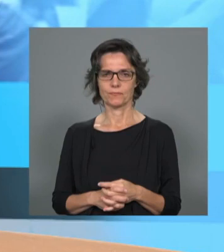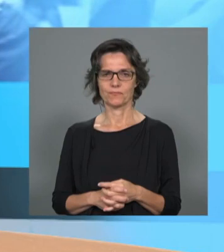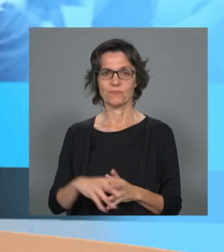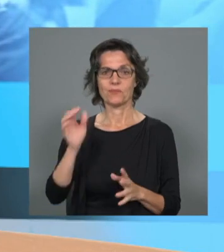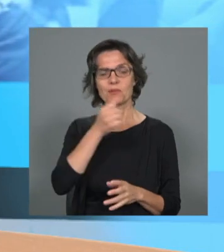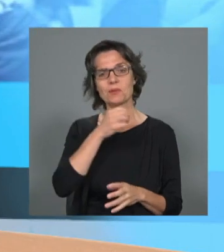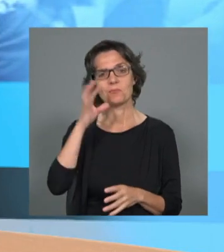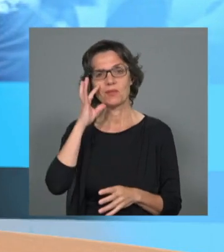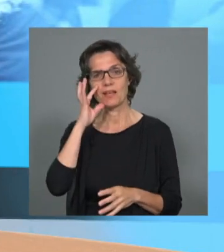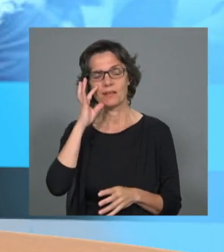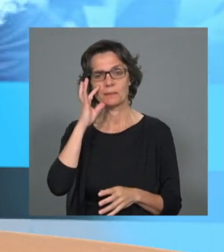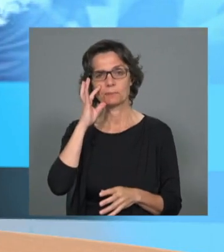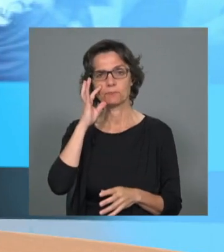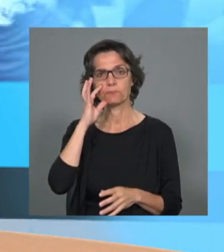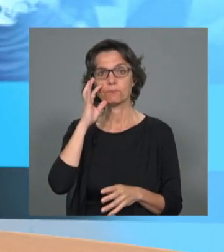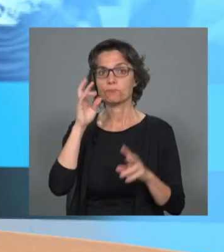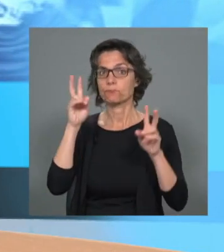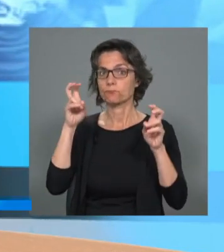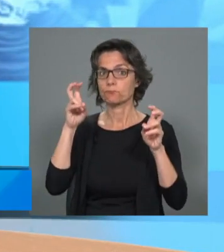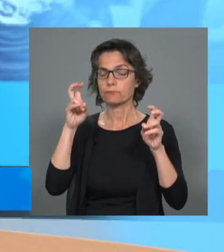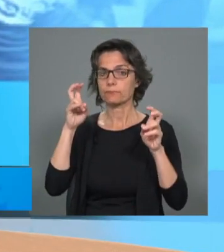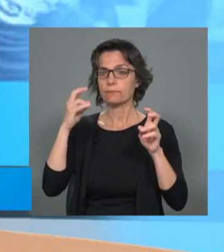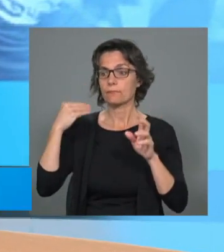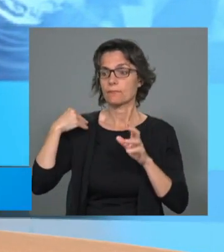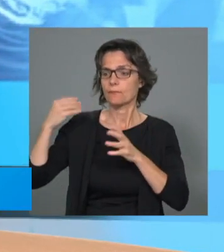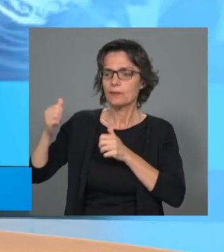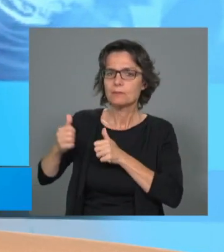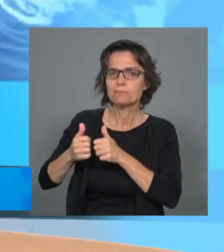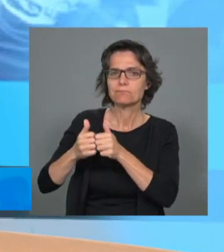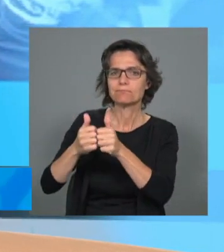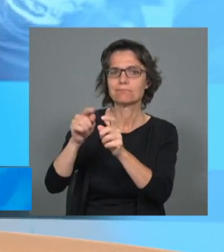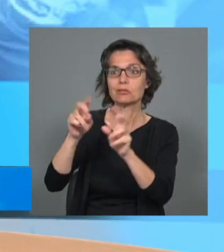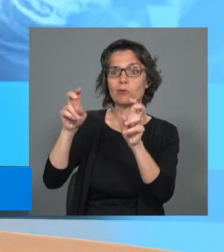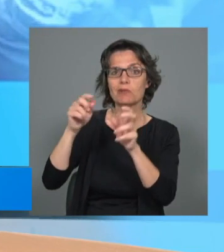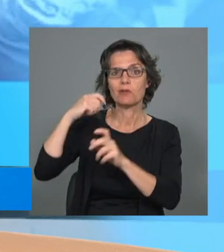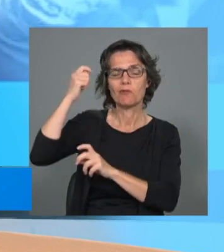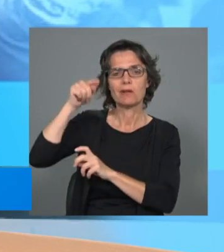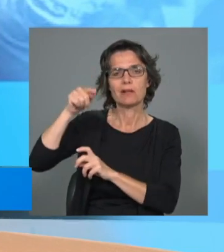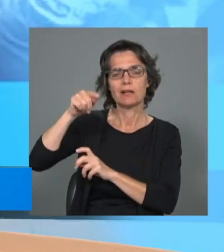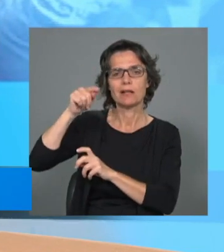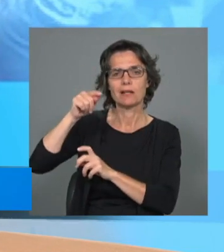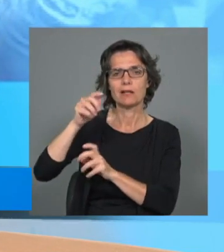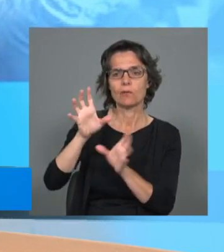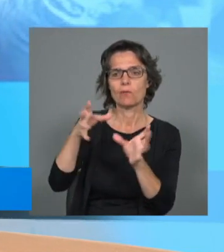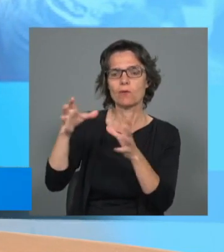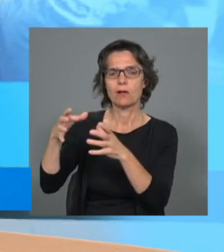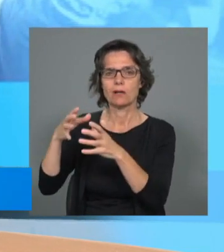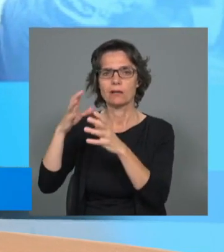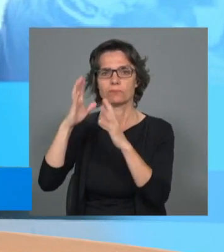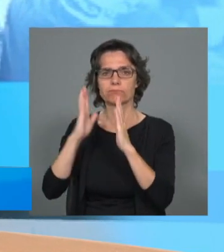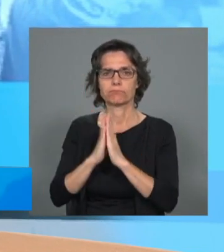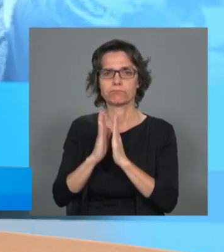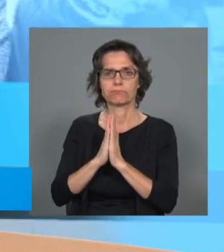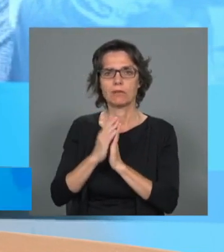Olá, boa tarde. Leva-nos mais longe é título para um filme que narra o impacto das equipas de Nossa Senhora na vida